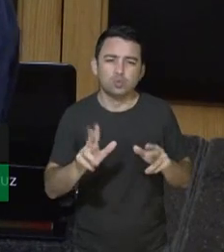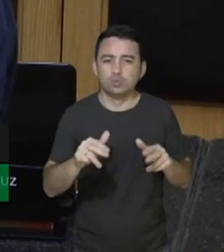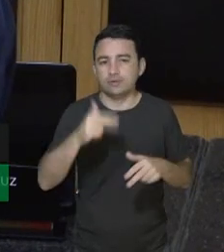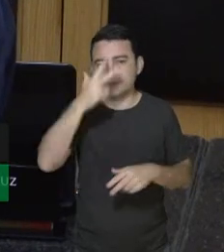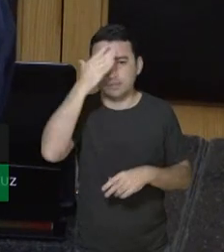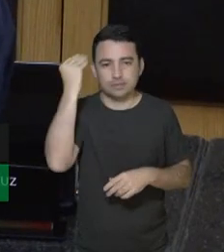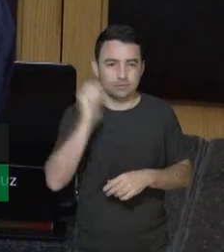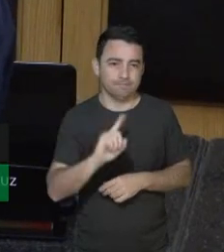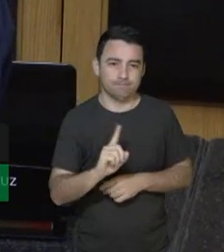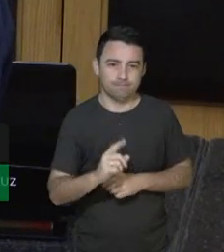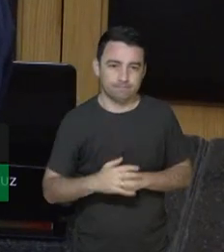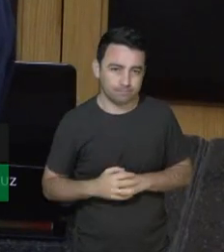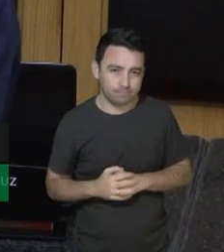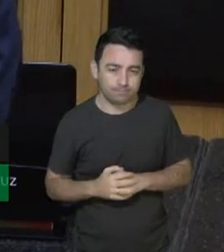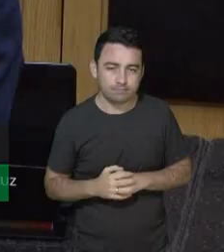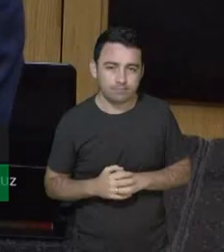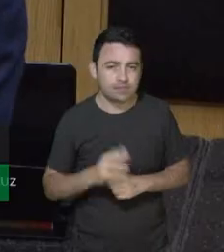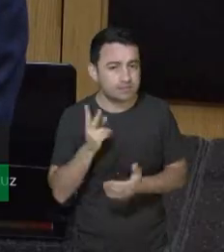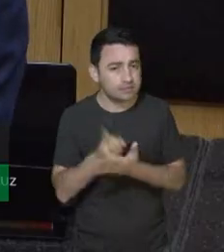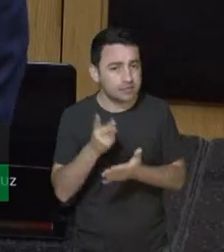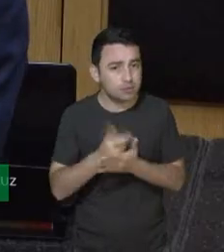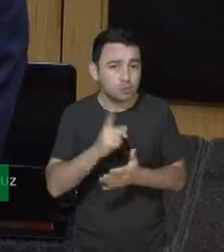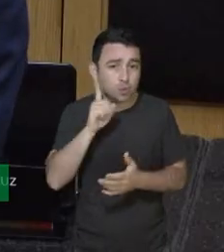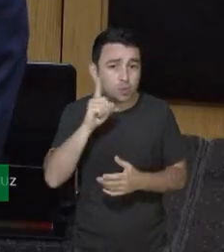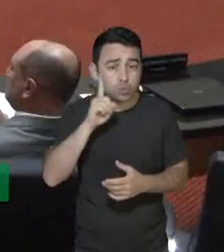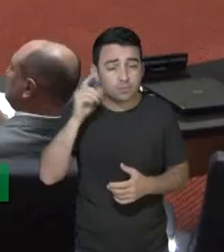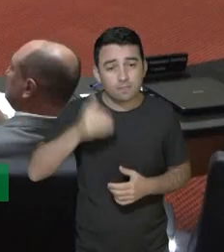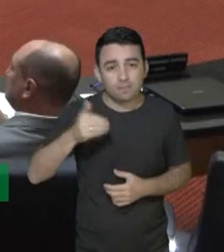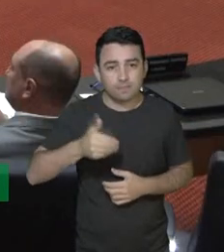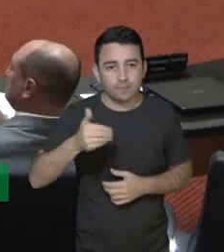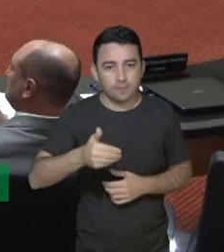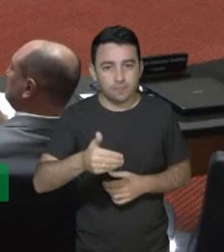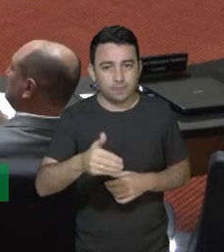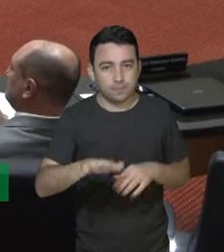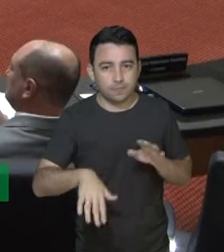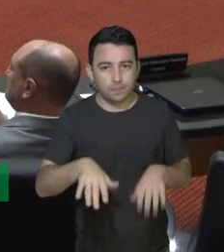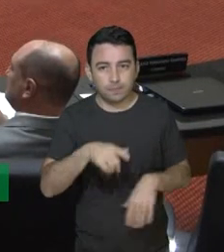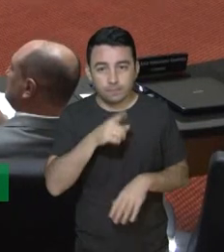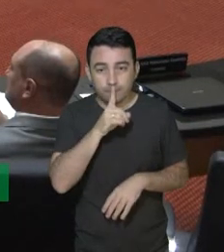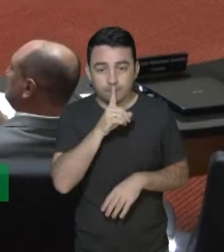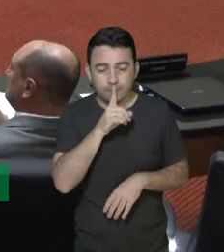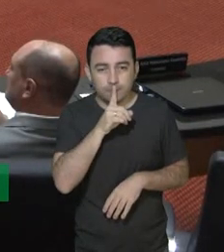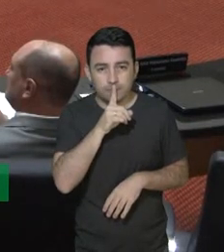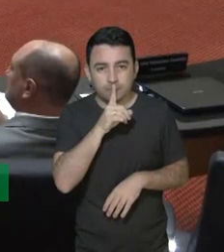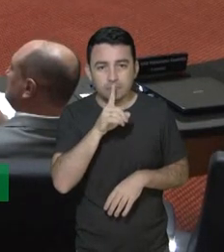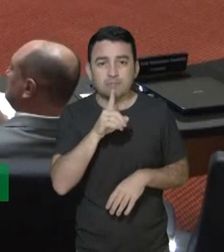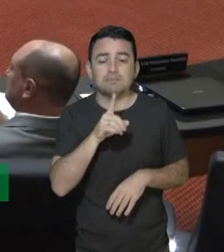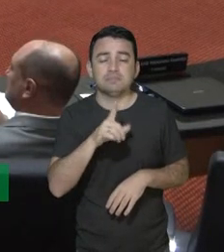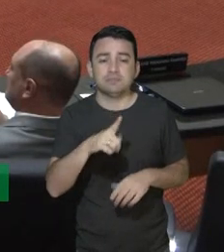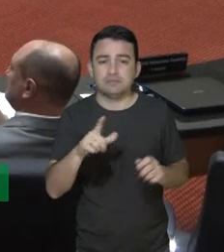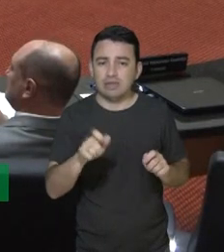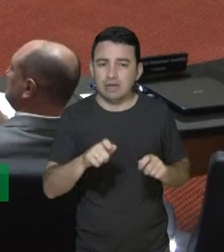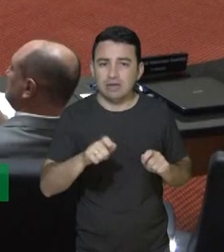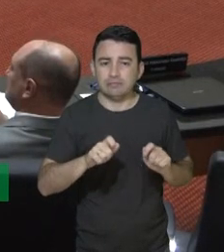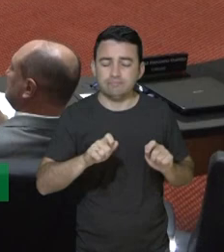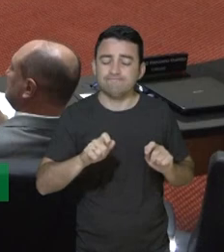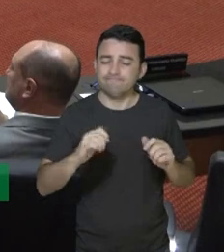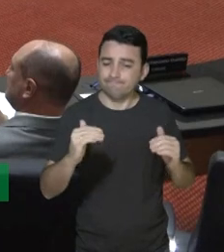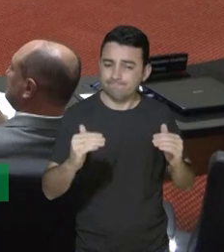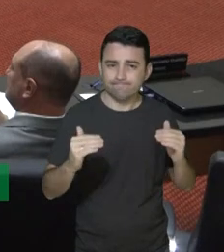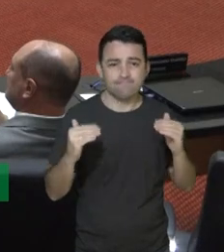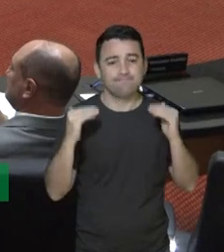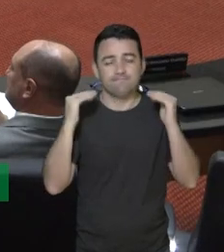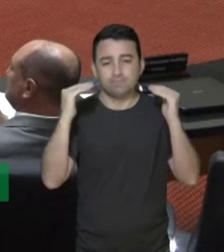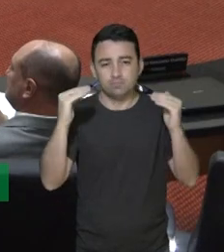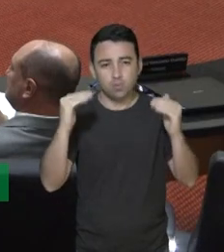onde a gente, a cada dia, mesmo ficando quieto, a gente engrandece. E uma palavra